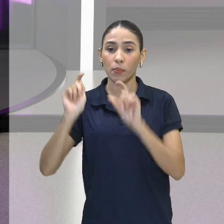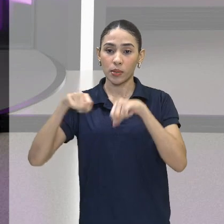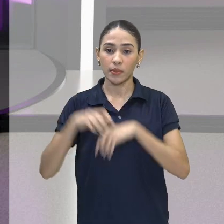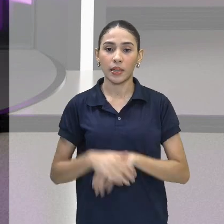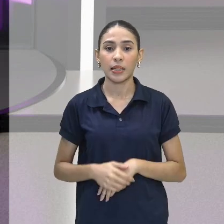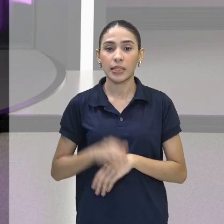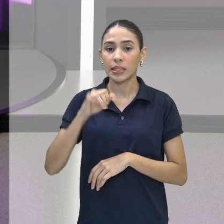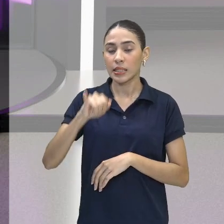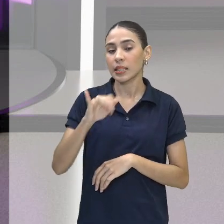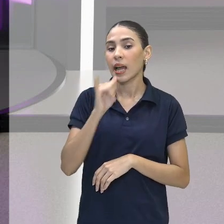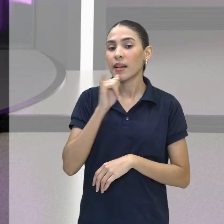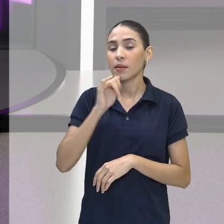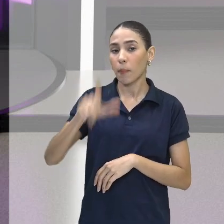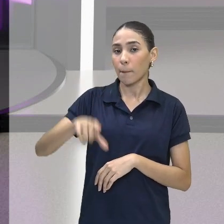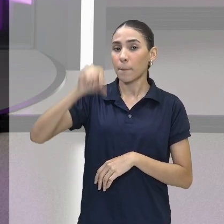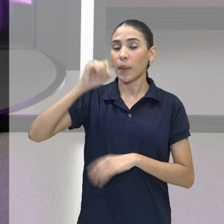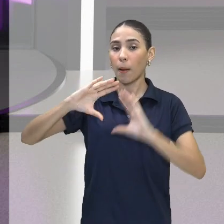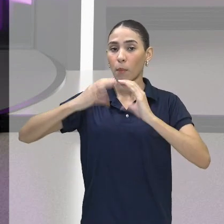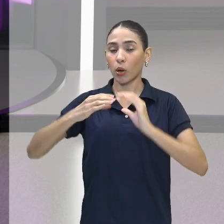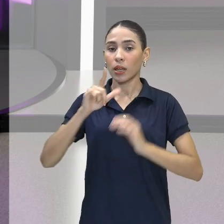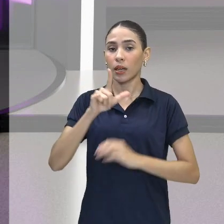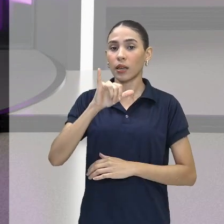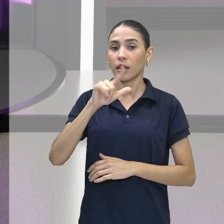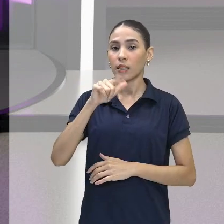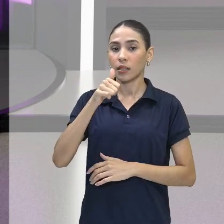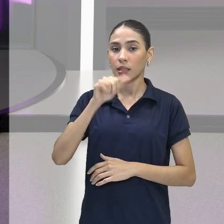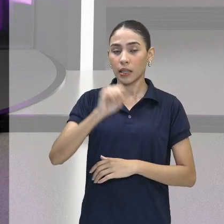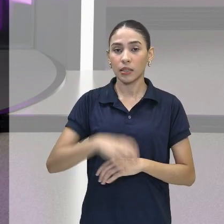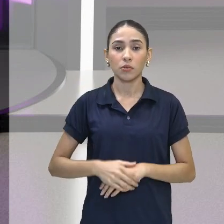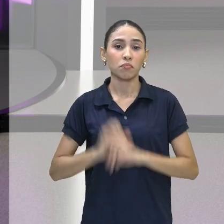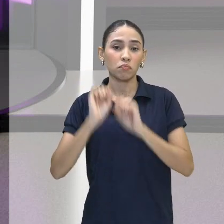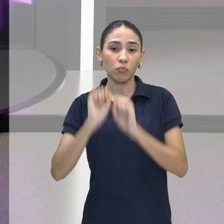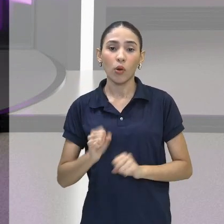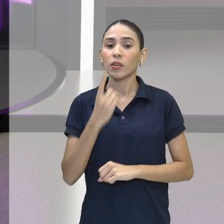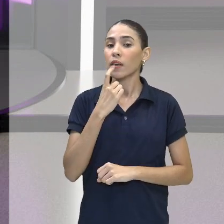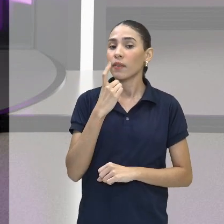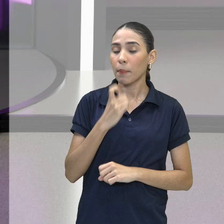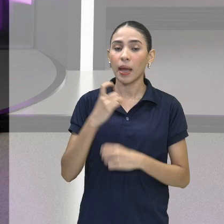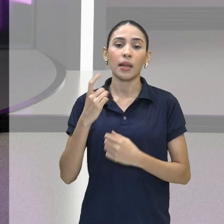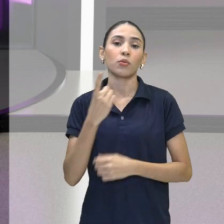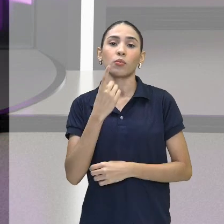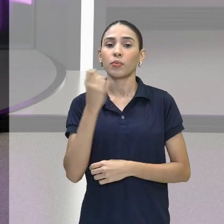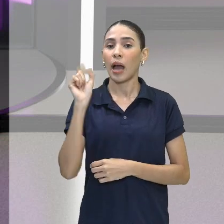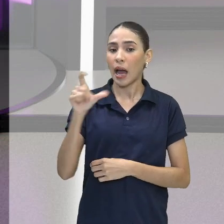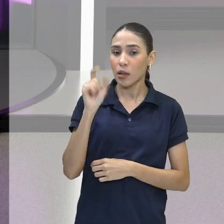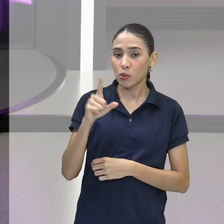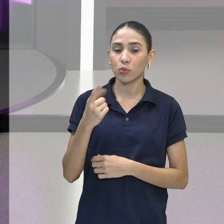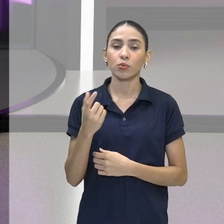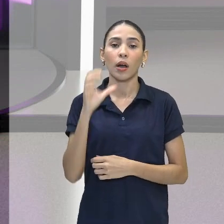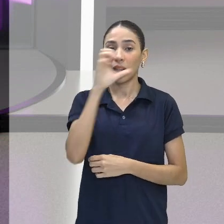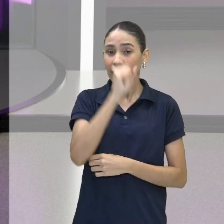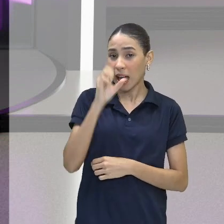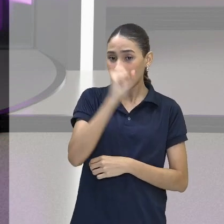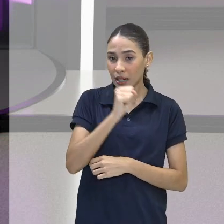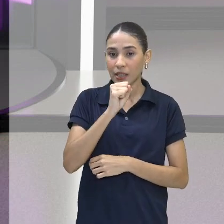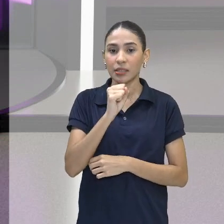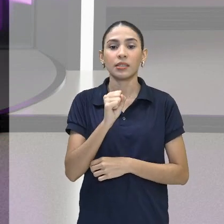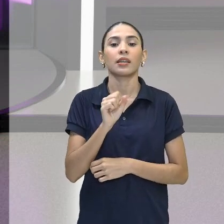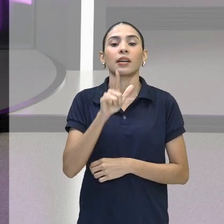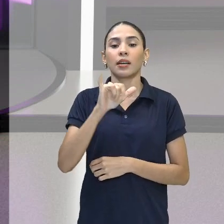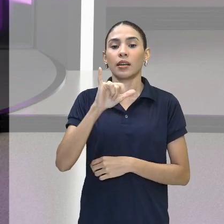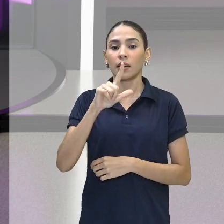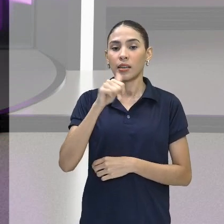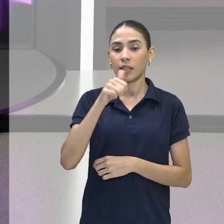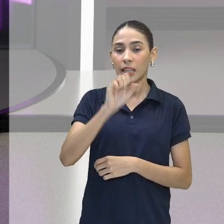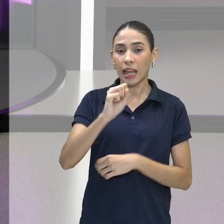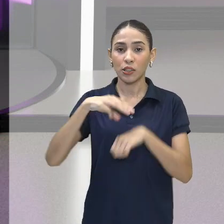ela tirar a bola lilás. Então, lilás e vermelho, lilás e azul, lilás e laranja e lilás e marrom.